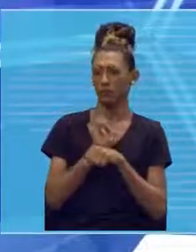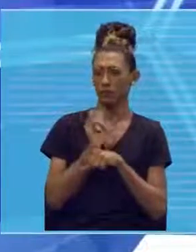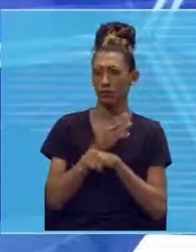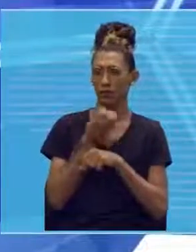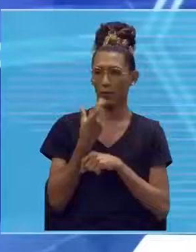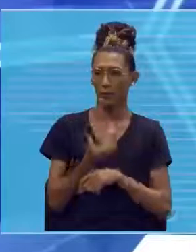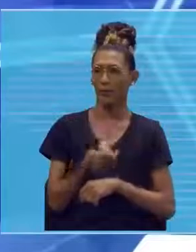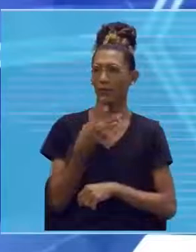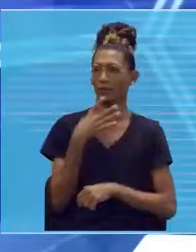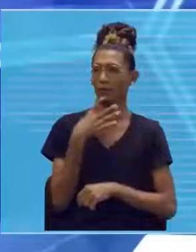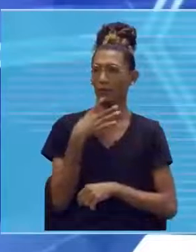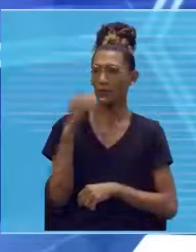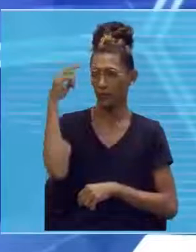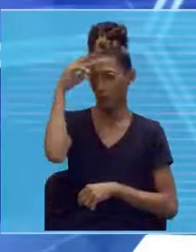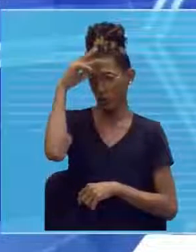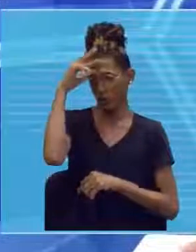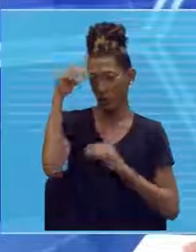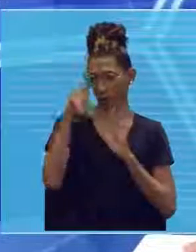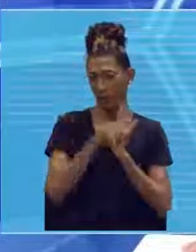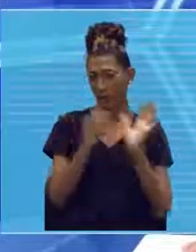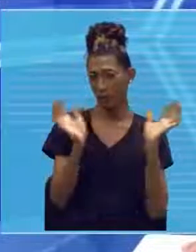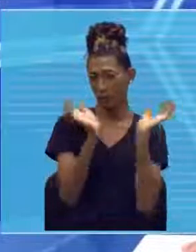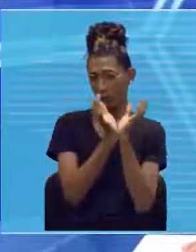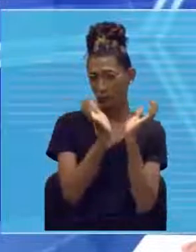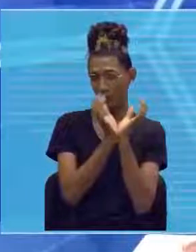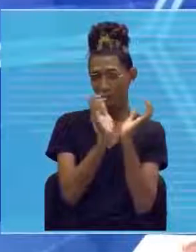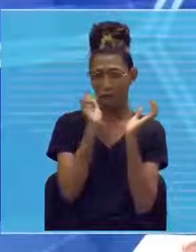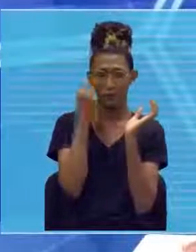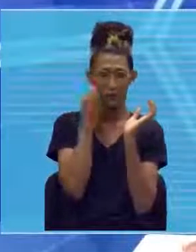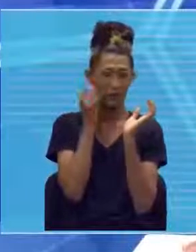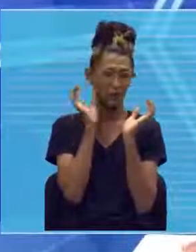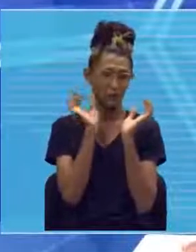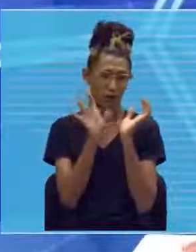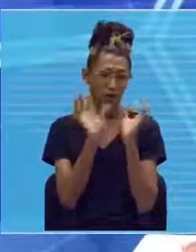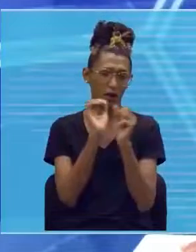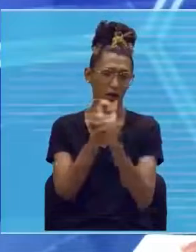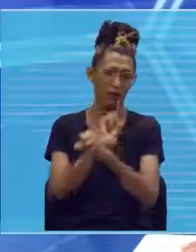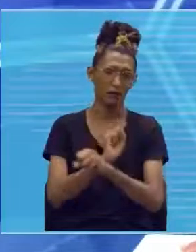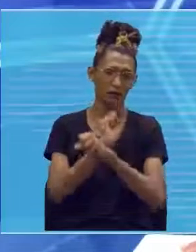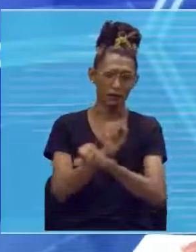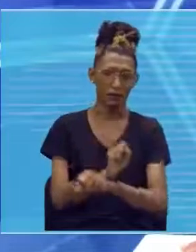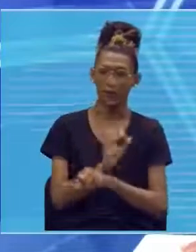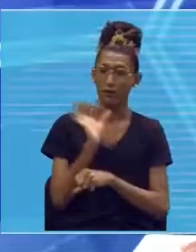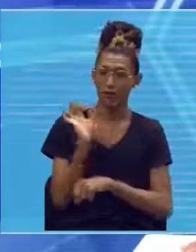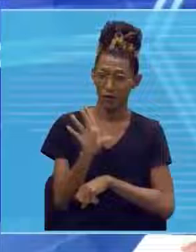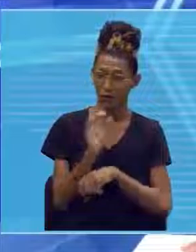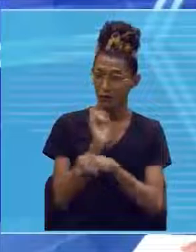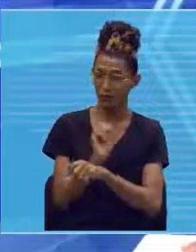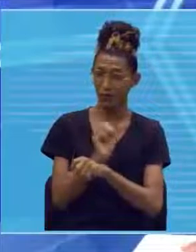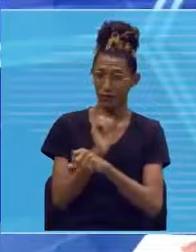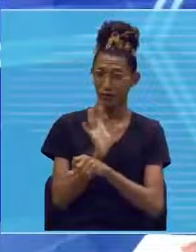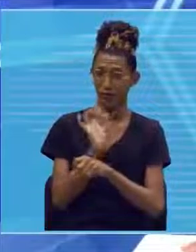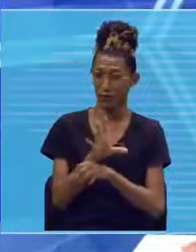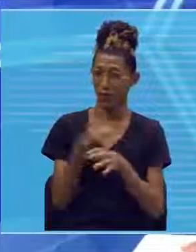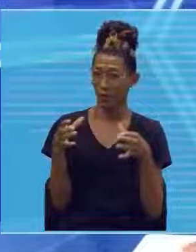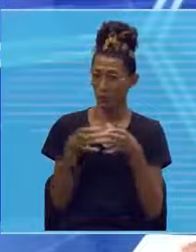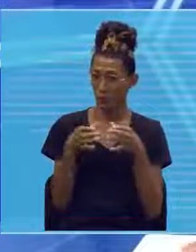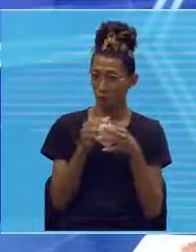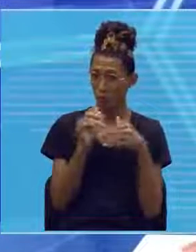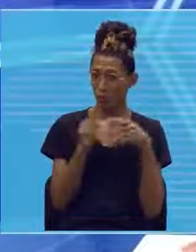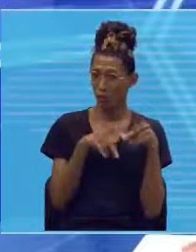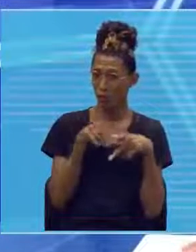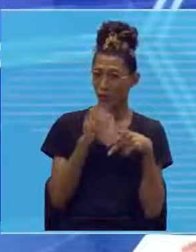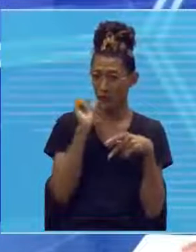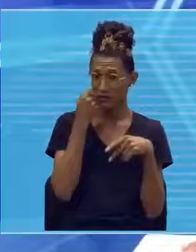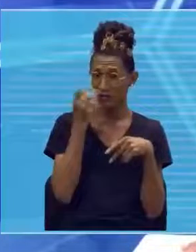conhece da história dos negros apenas a escravidão Parece que só aconteceu isso com o povo negro no